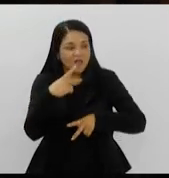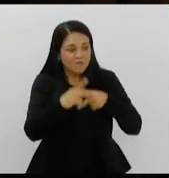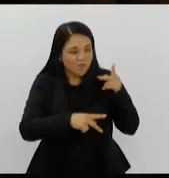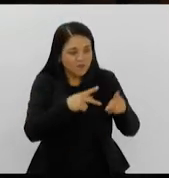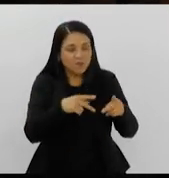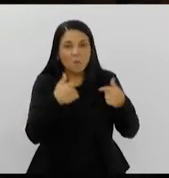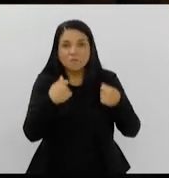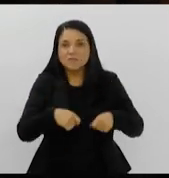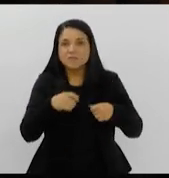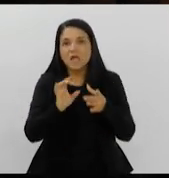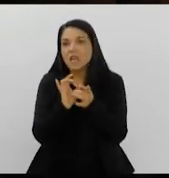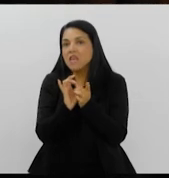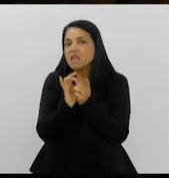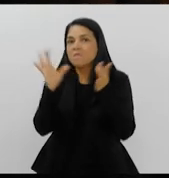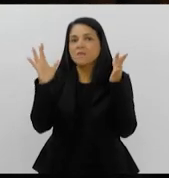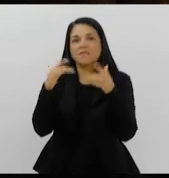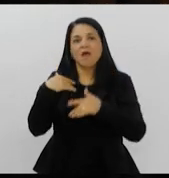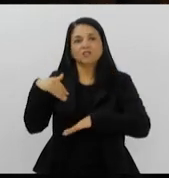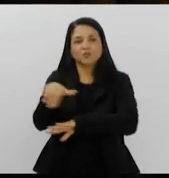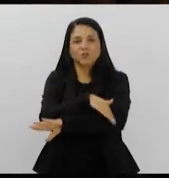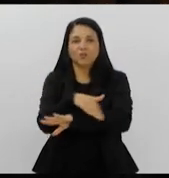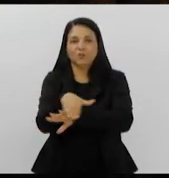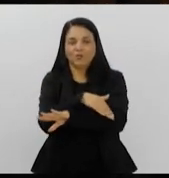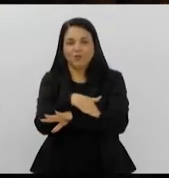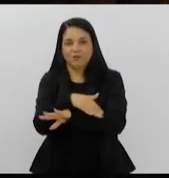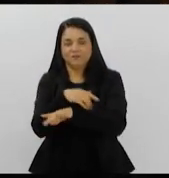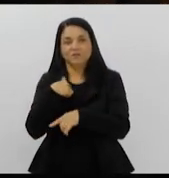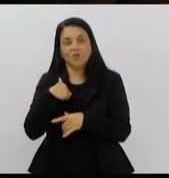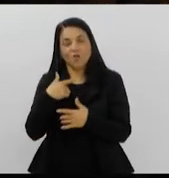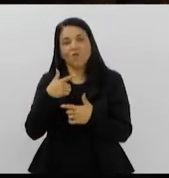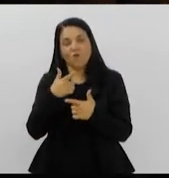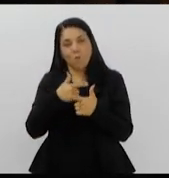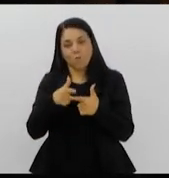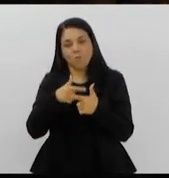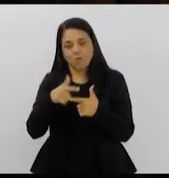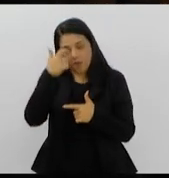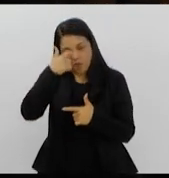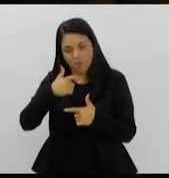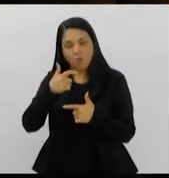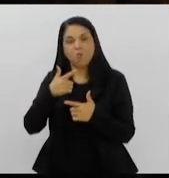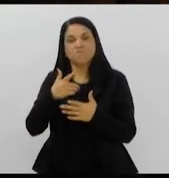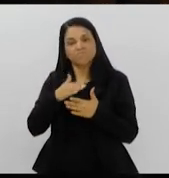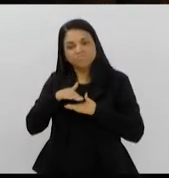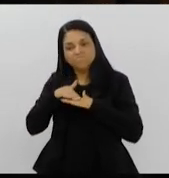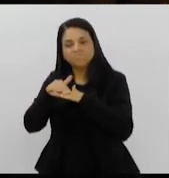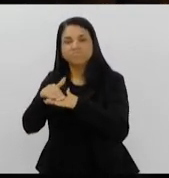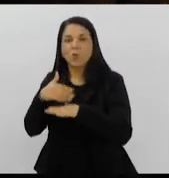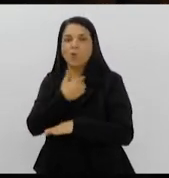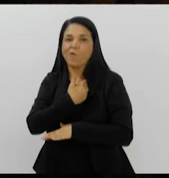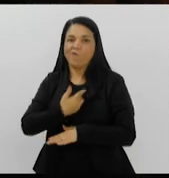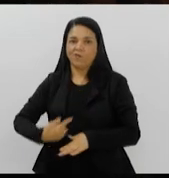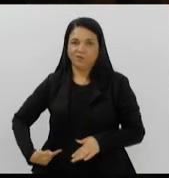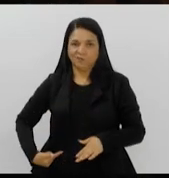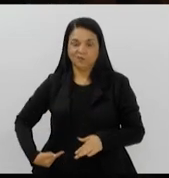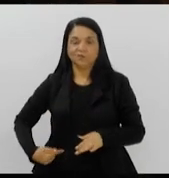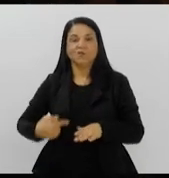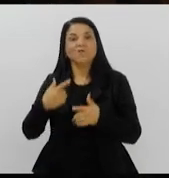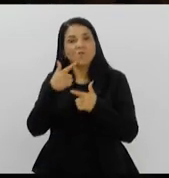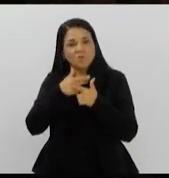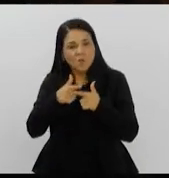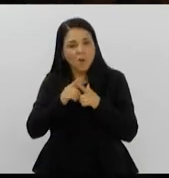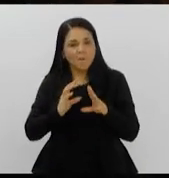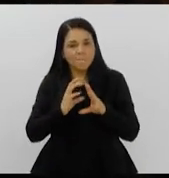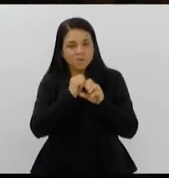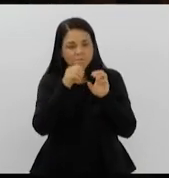ter a liberdade de estar nas ruas. Então, vou estar levando esses problemas ao governador, vou estar levando esses problemas ao secretário